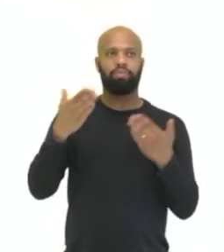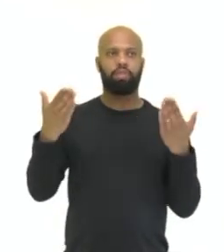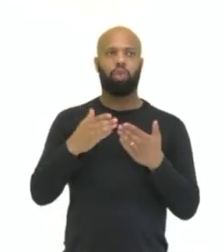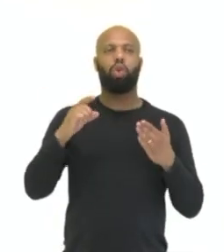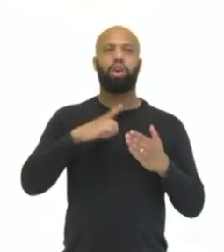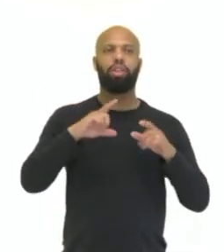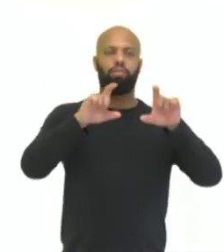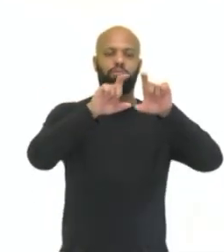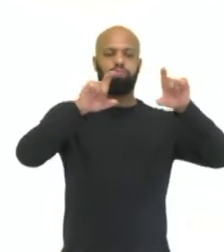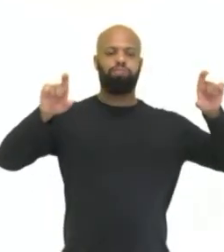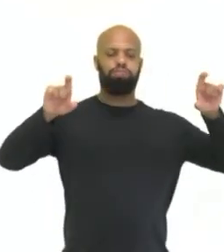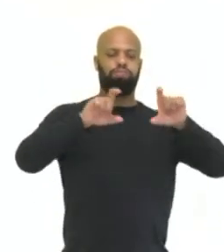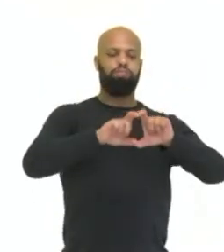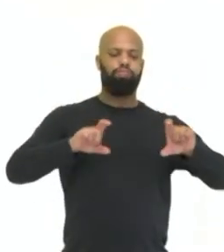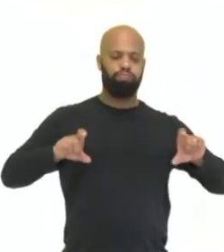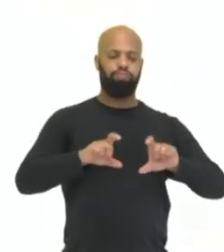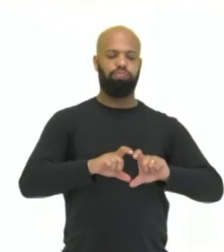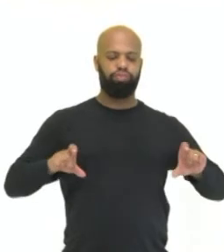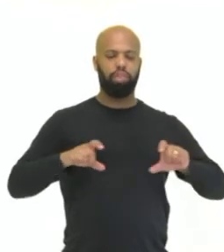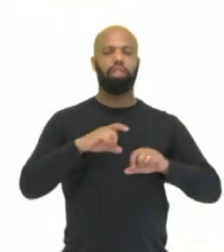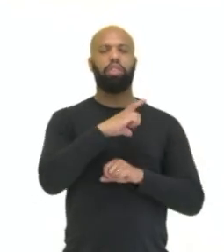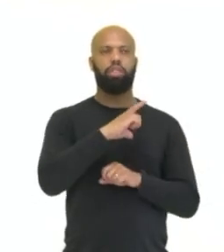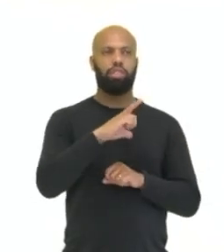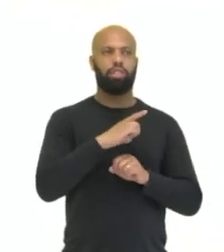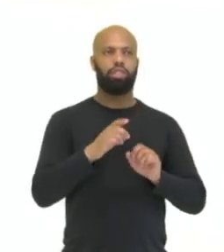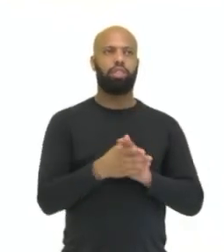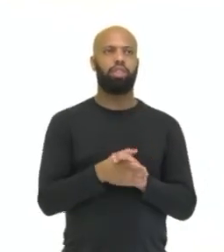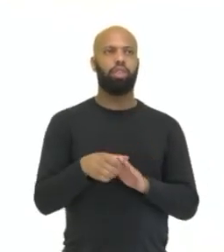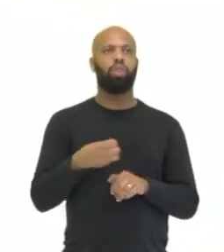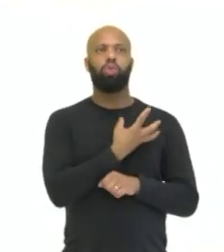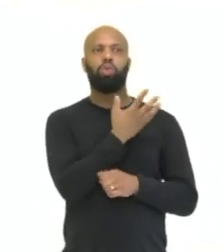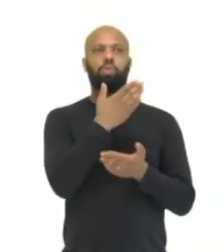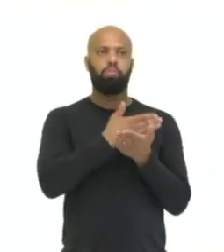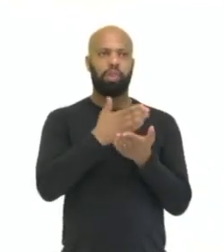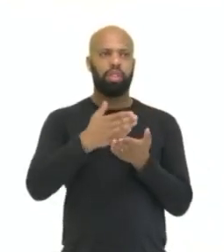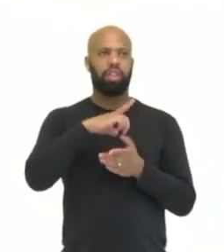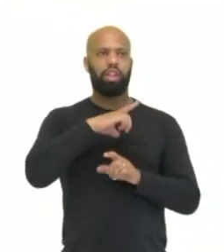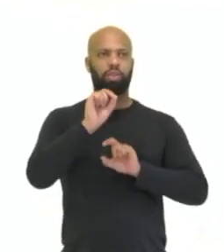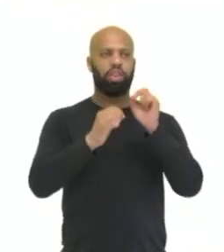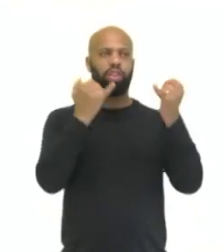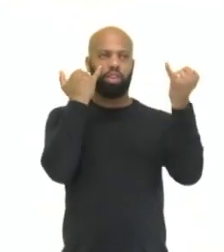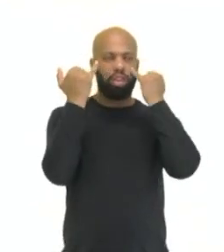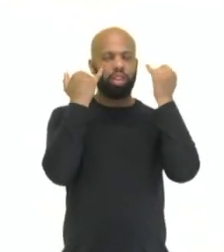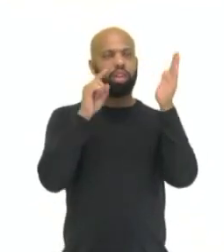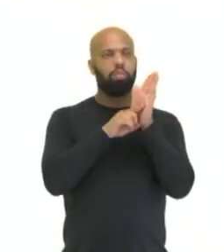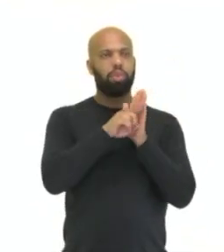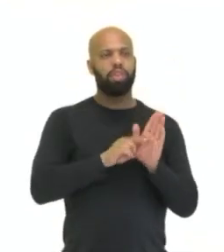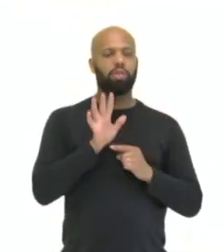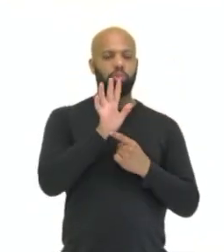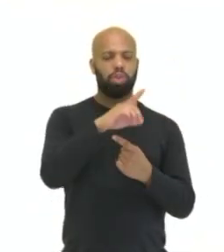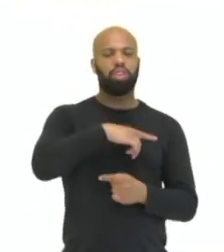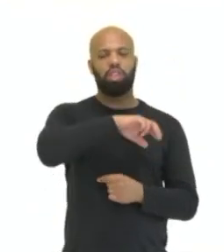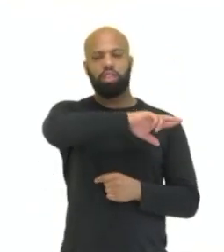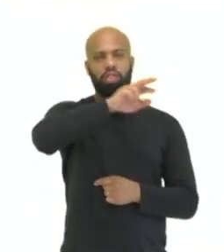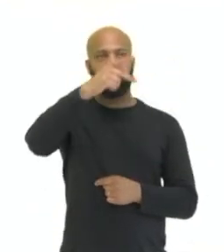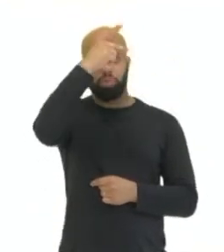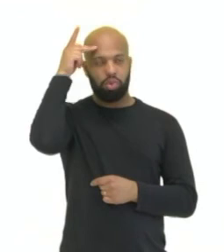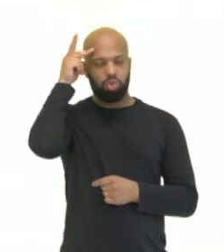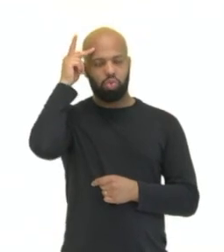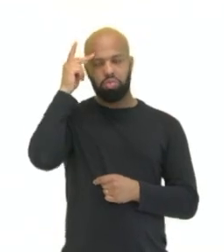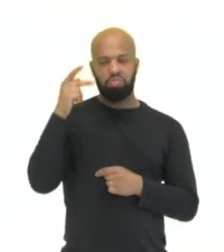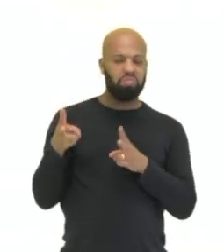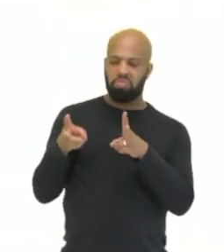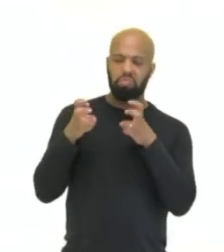tópico ou subtítulo com relação ao número de parcelas, né? E traz a informação de que a pesquisa mostrou que muitos consumidores não avaliam o